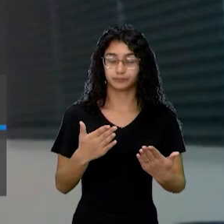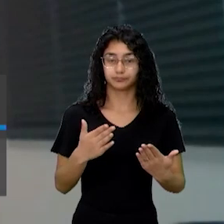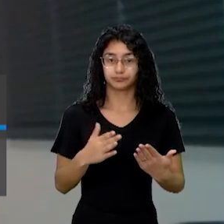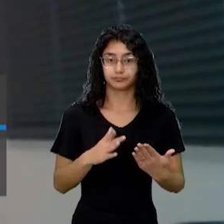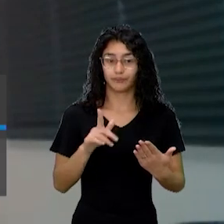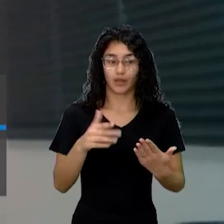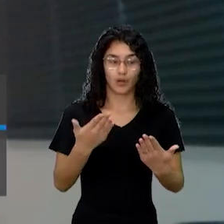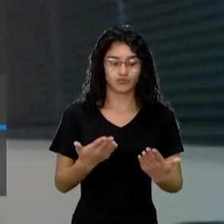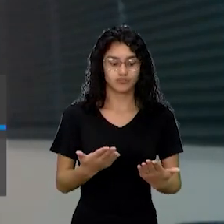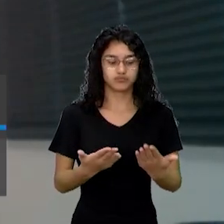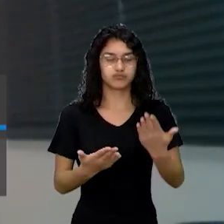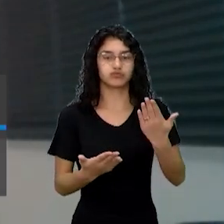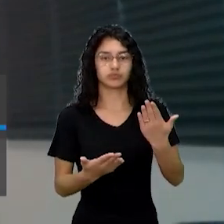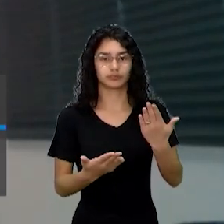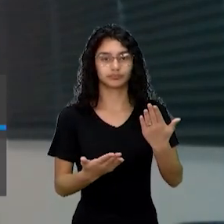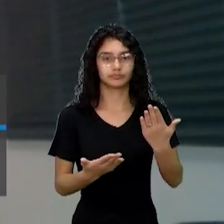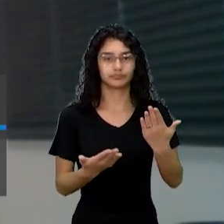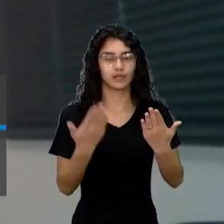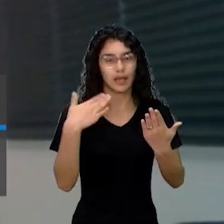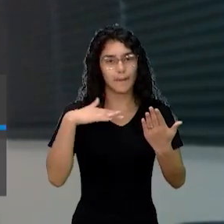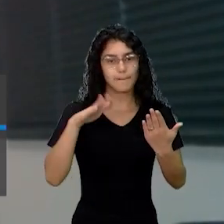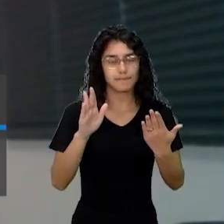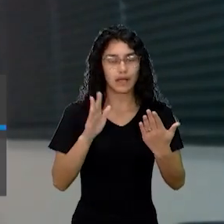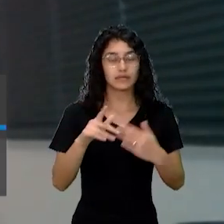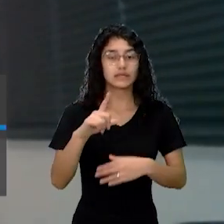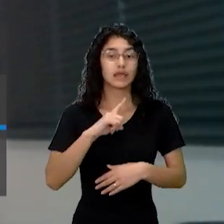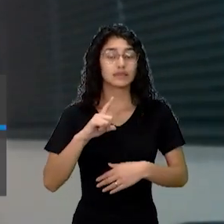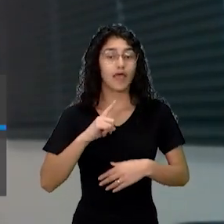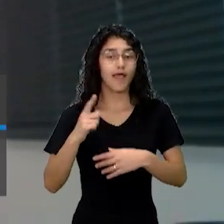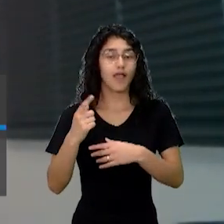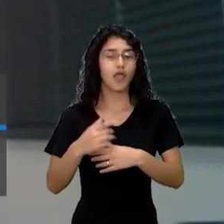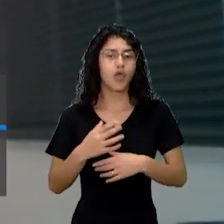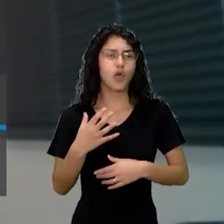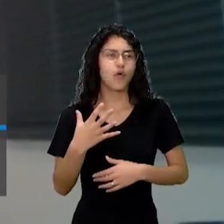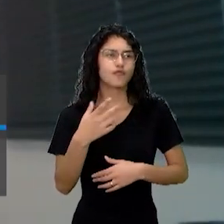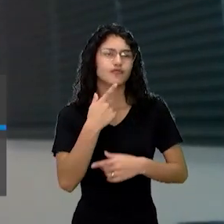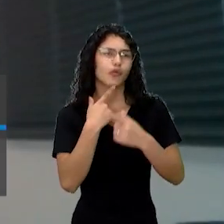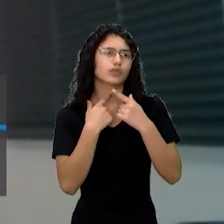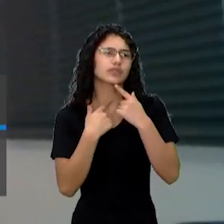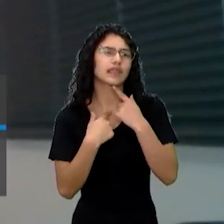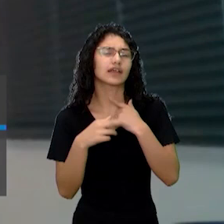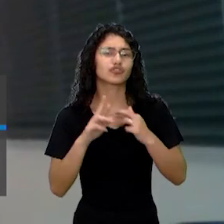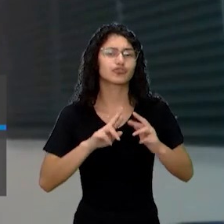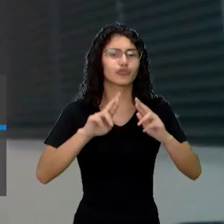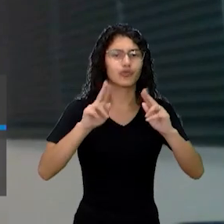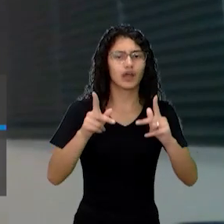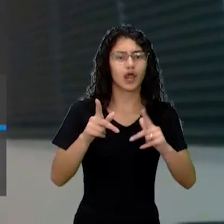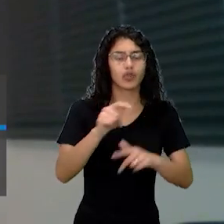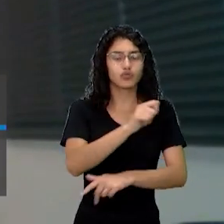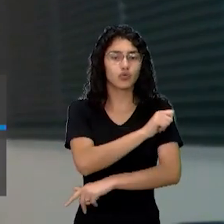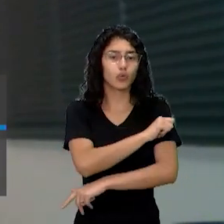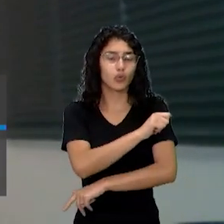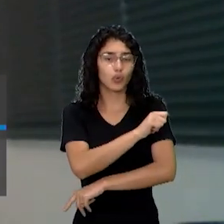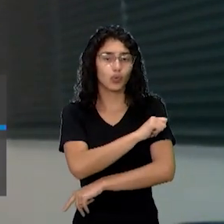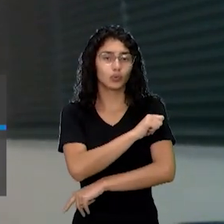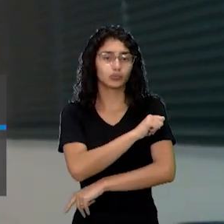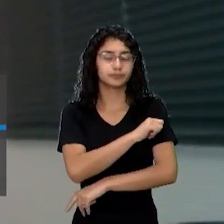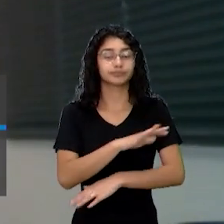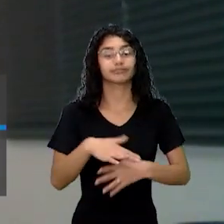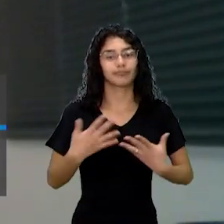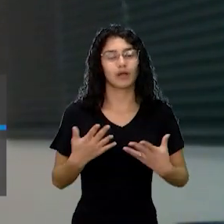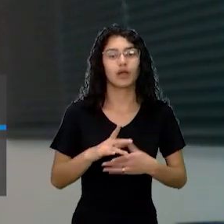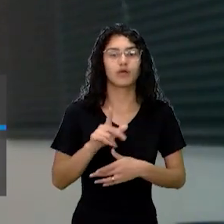se destaca. De alguma forma, ele tem um desempenho que é diferente com relação aos colegas, e isso faz com que ele se